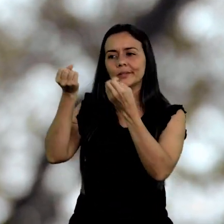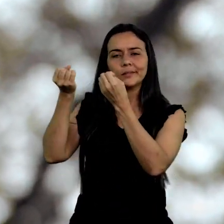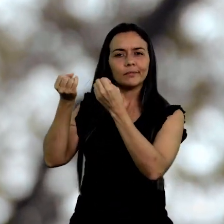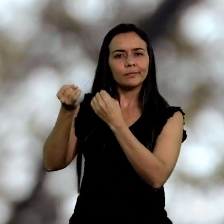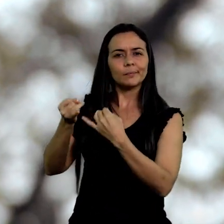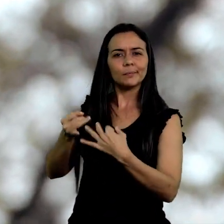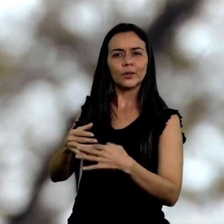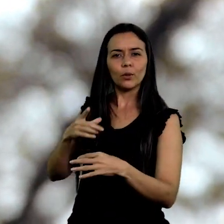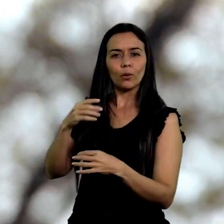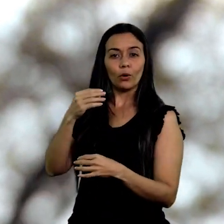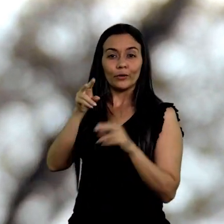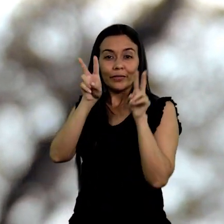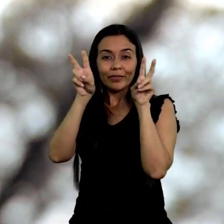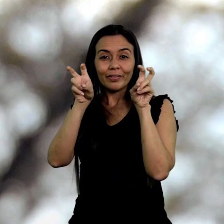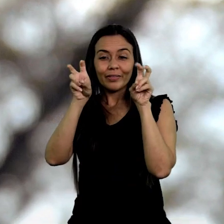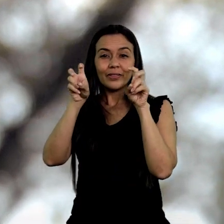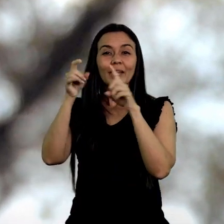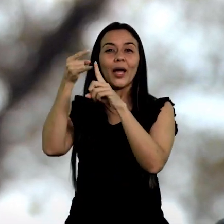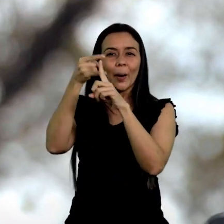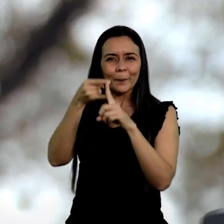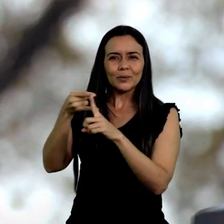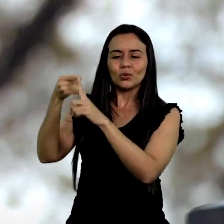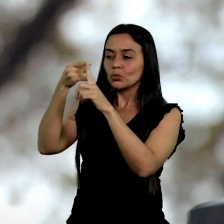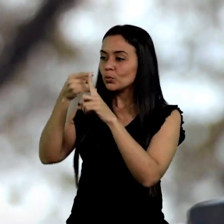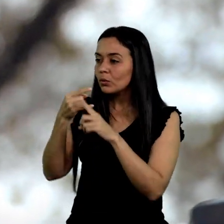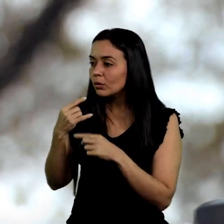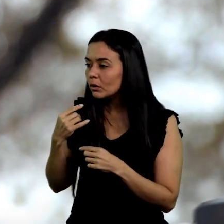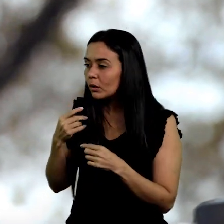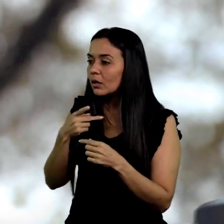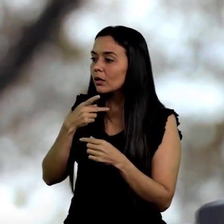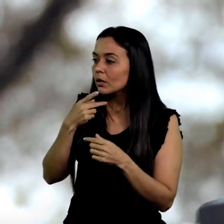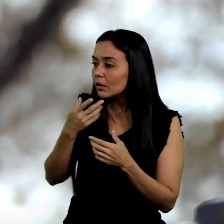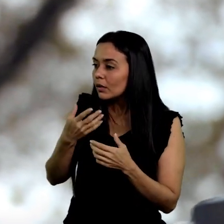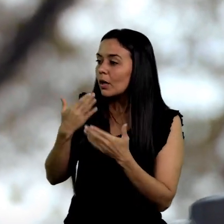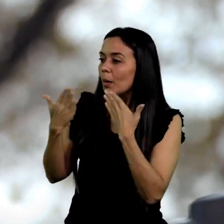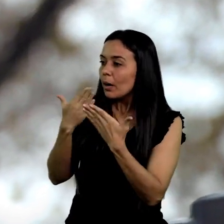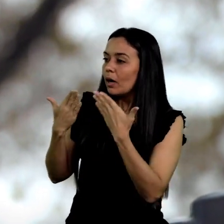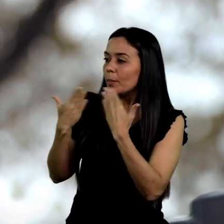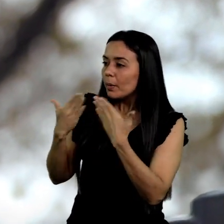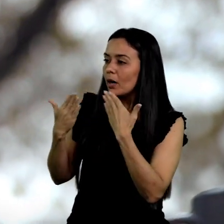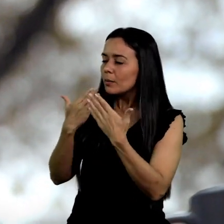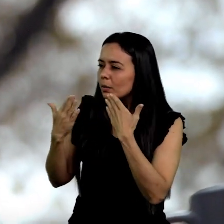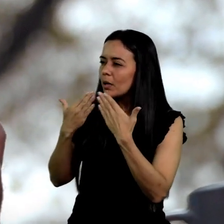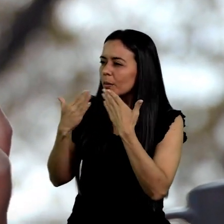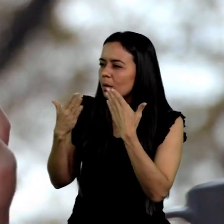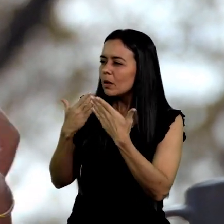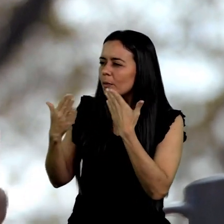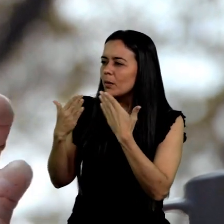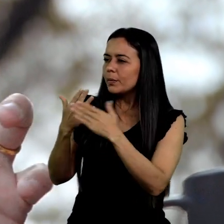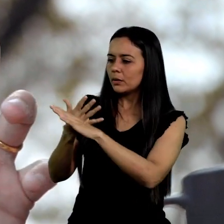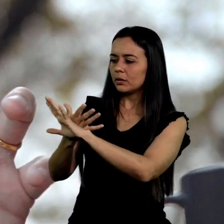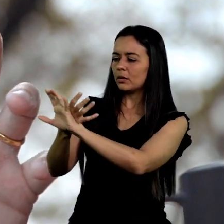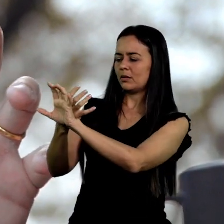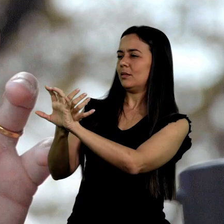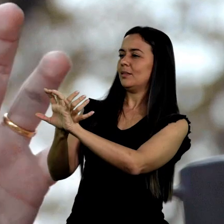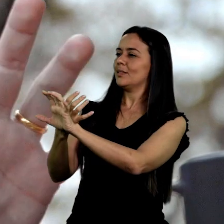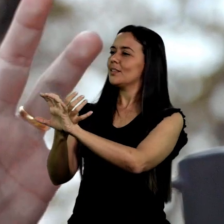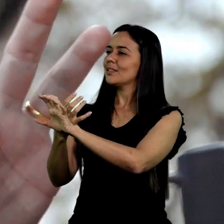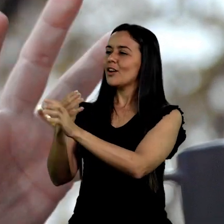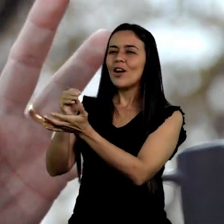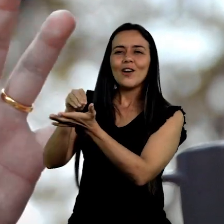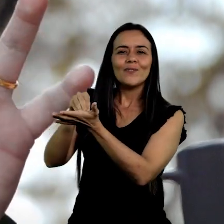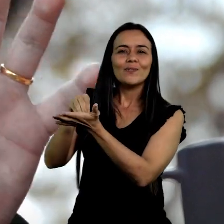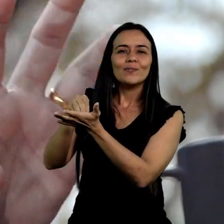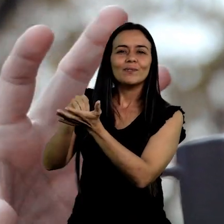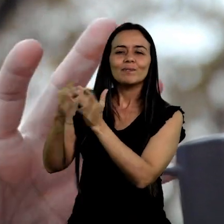do Zoom, né, de ficar muito tempo na frente do computador, né? Mas o que acontece? Quando você está no vídeo, você